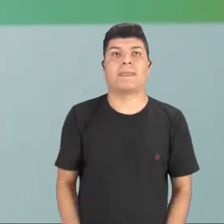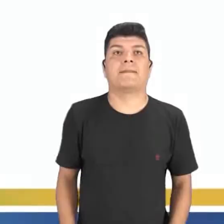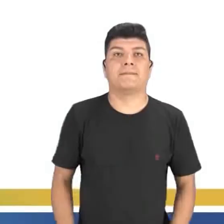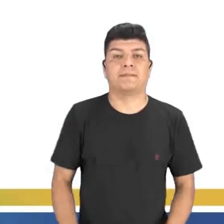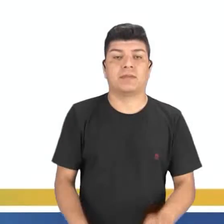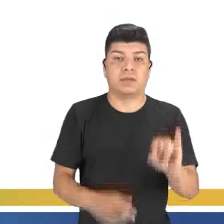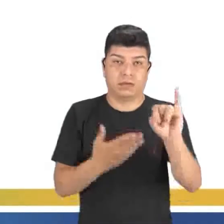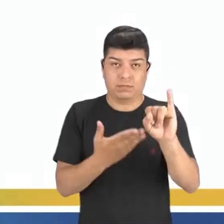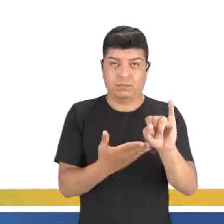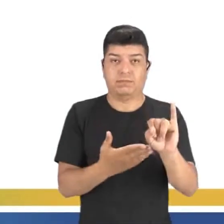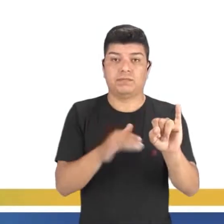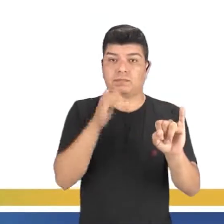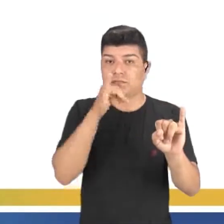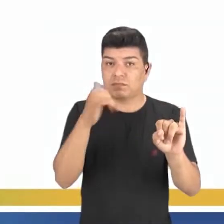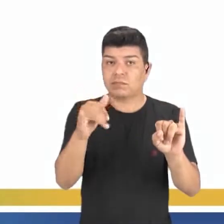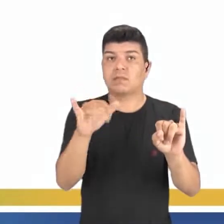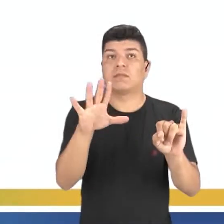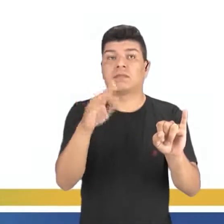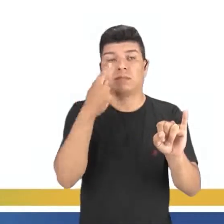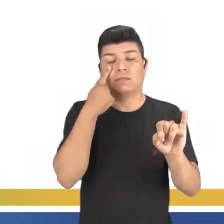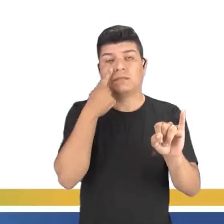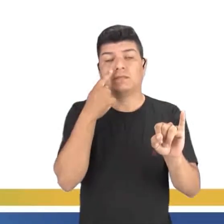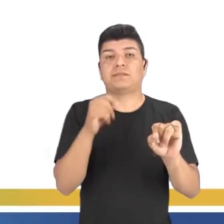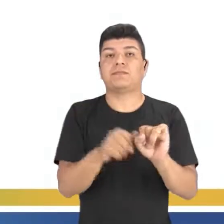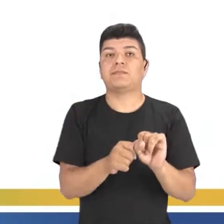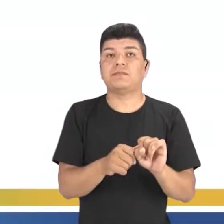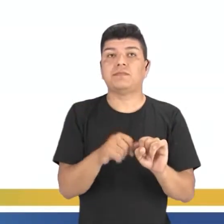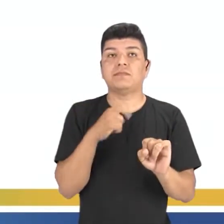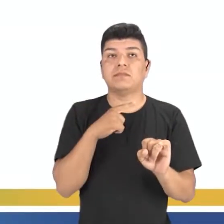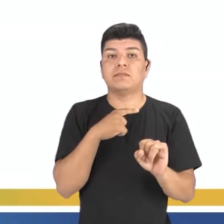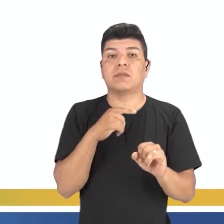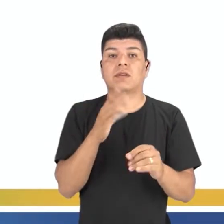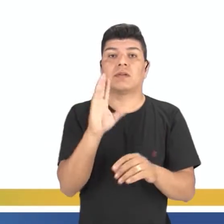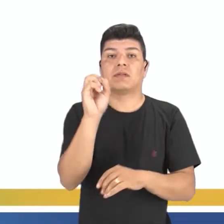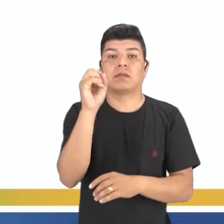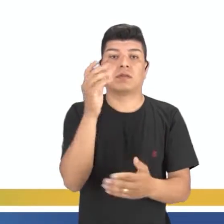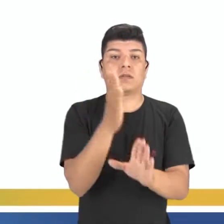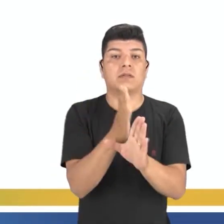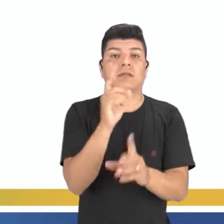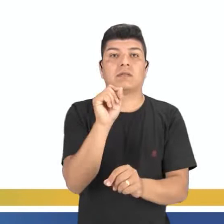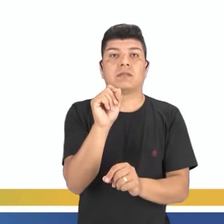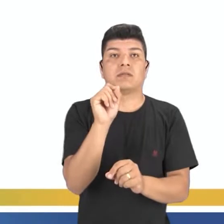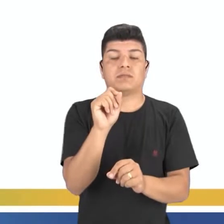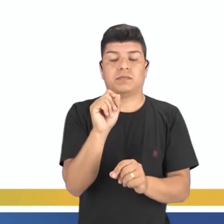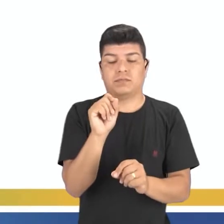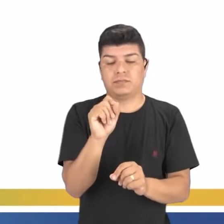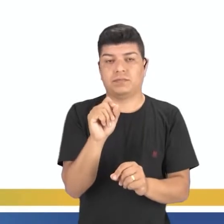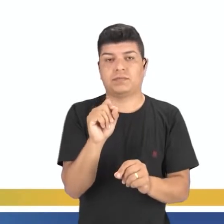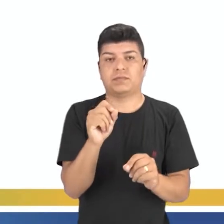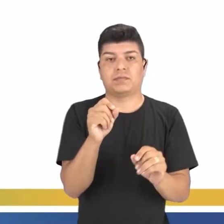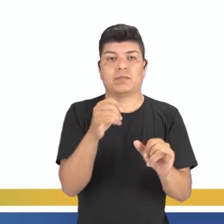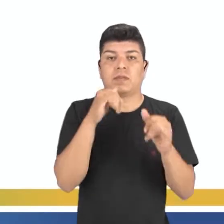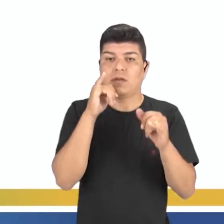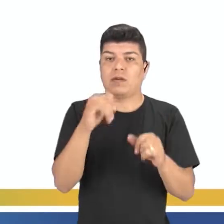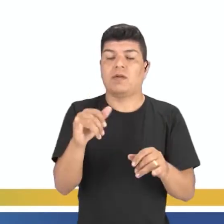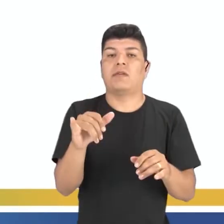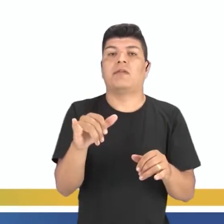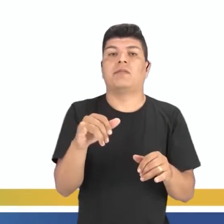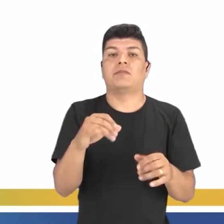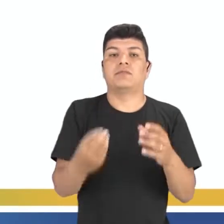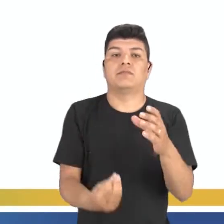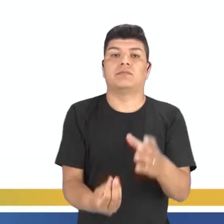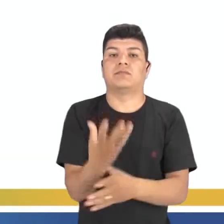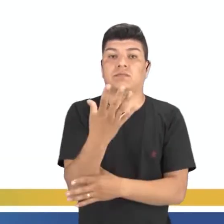ele é a corrente elétrica, tendo em vista que o motivo desse campo magnético é justamente isso, essa corrente elétrica